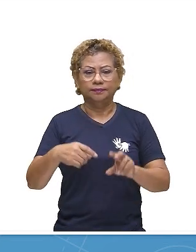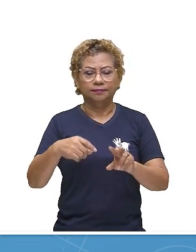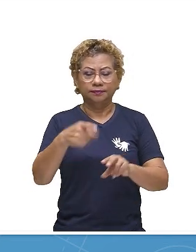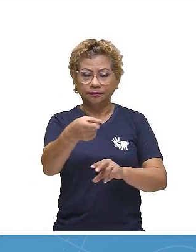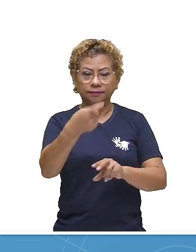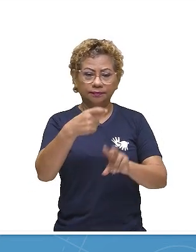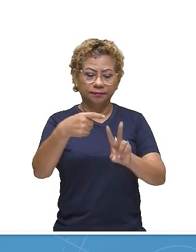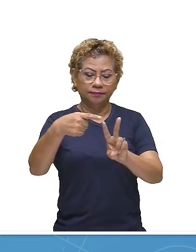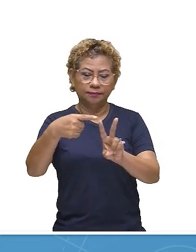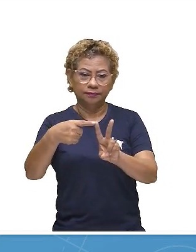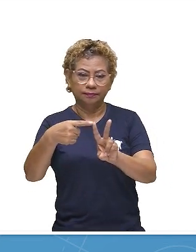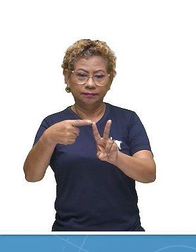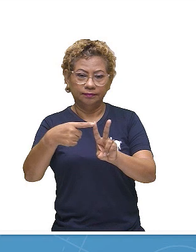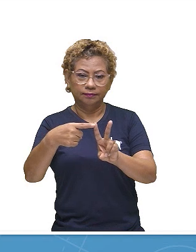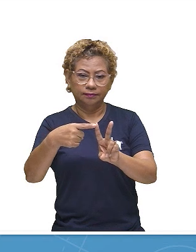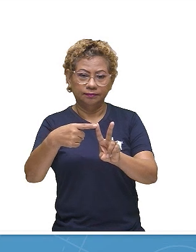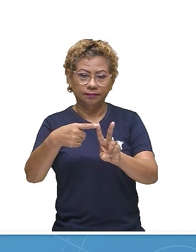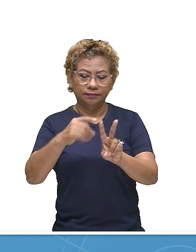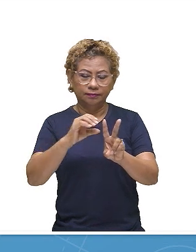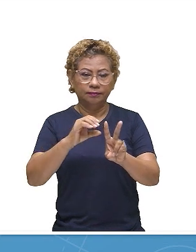0,09.